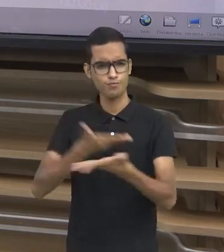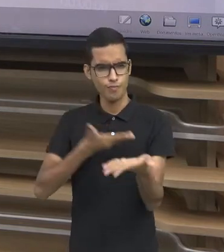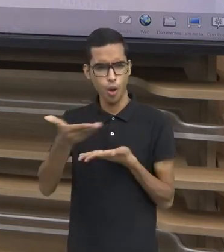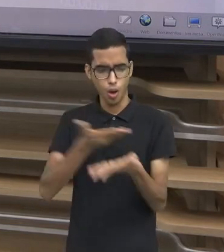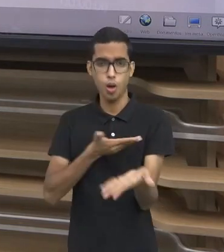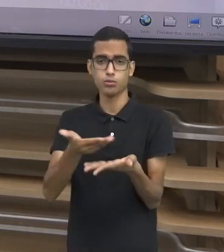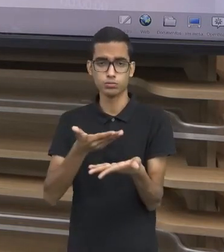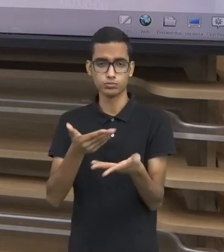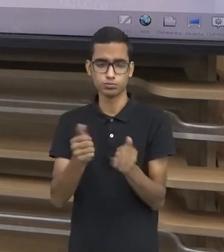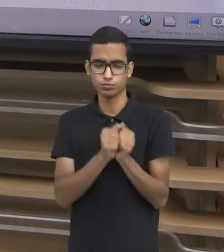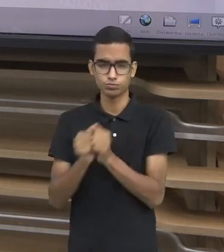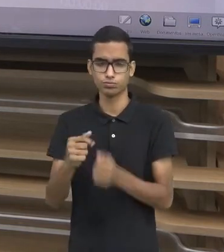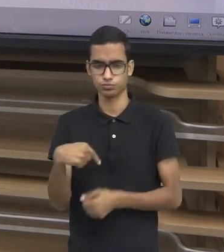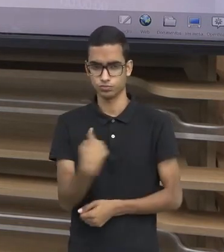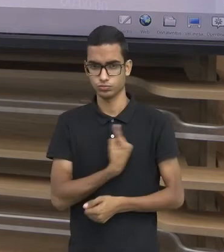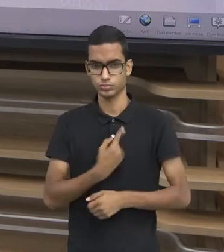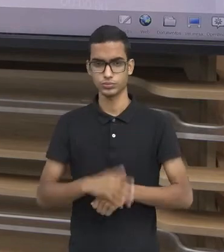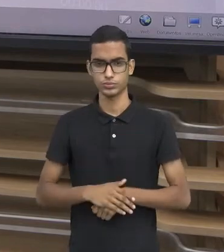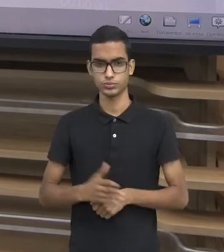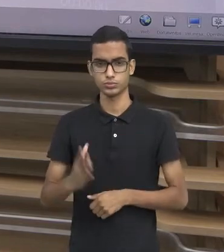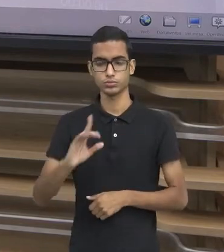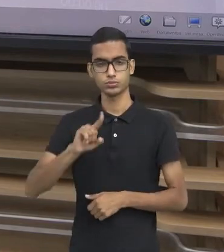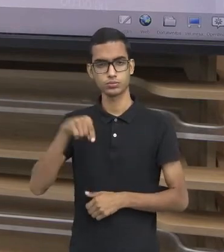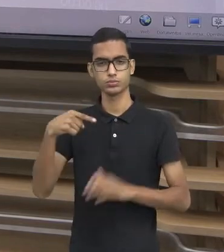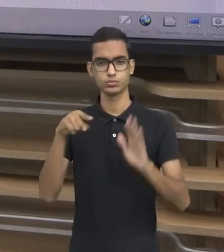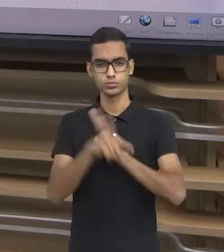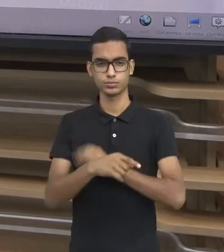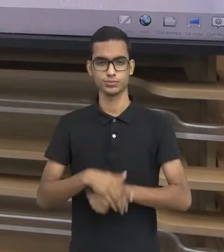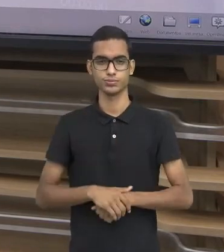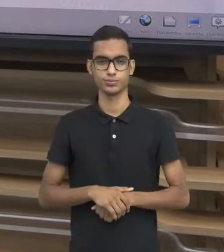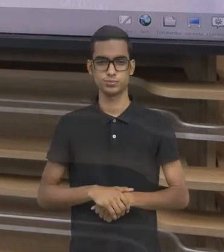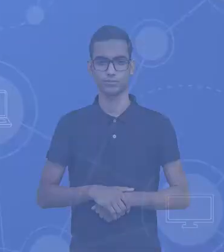aí com a gente, tá? Vamos lá para a nossa próxima questão.